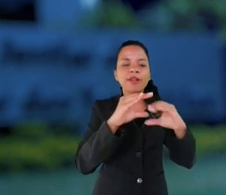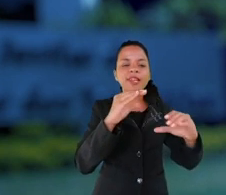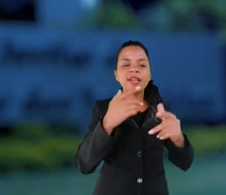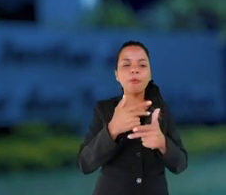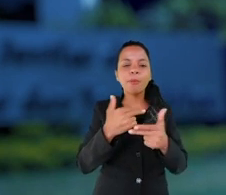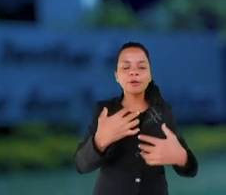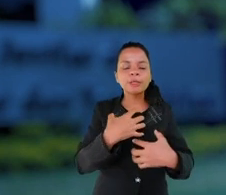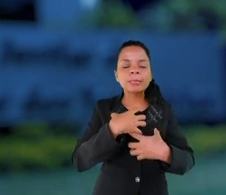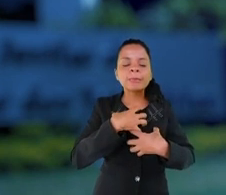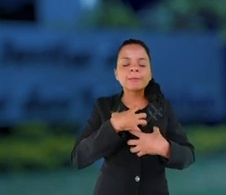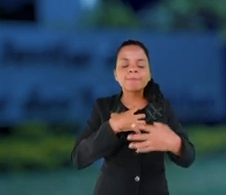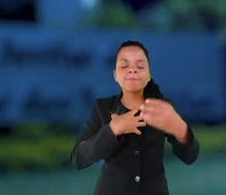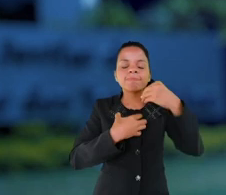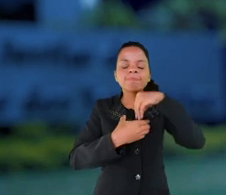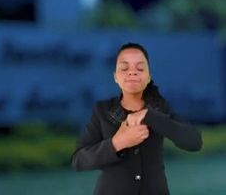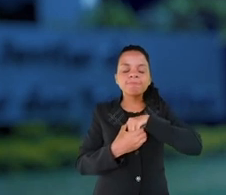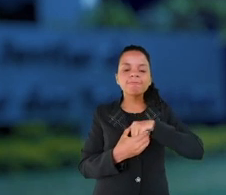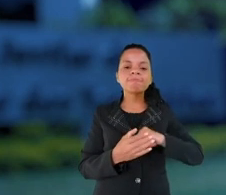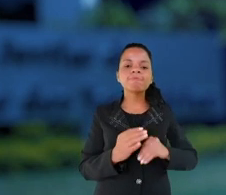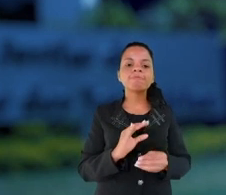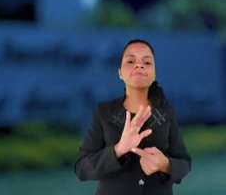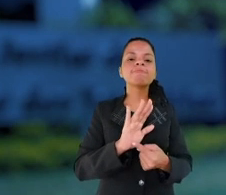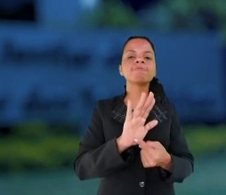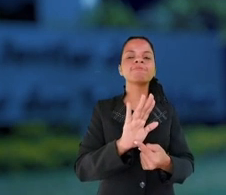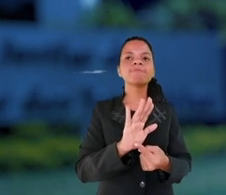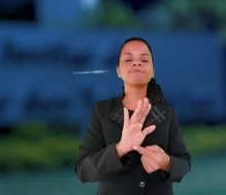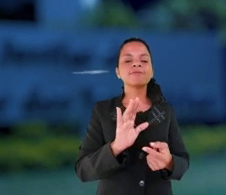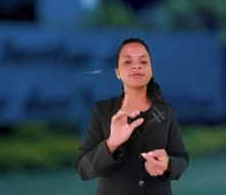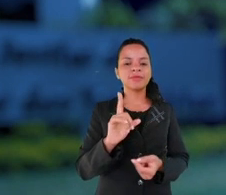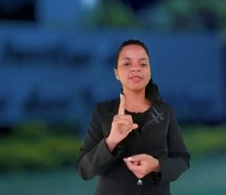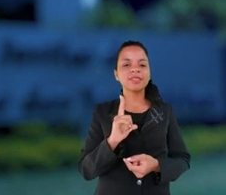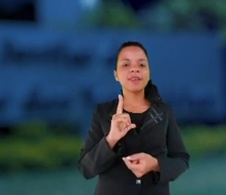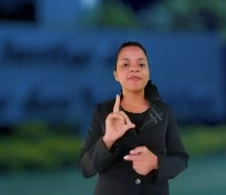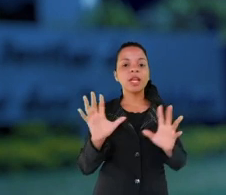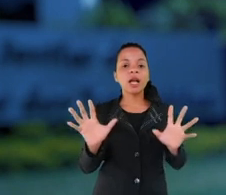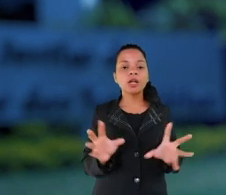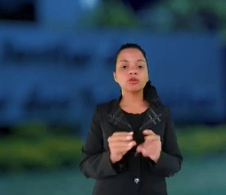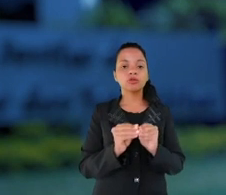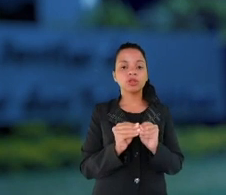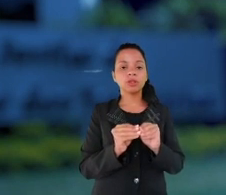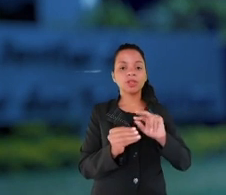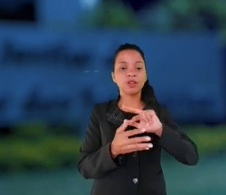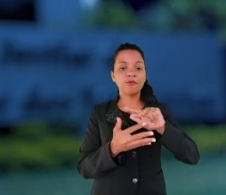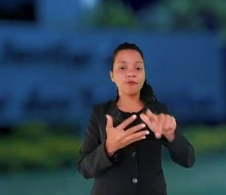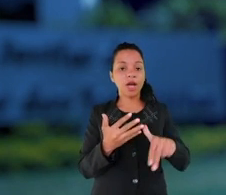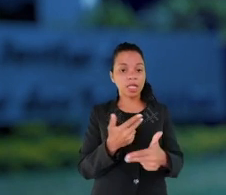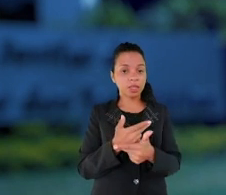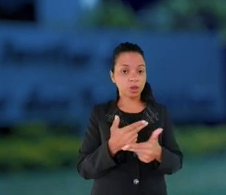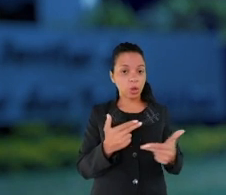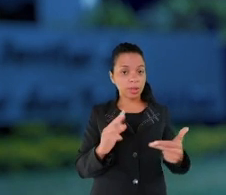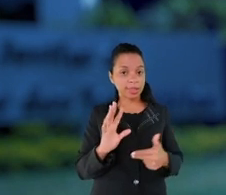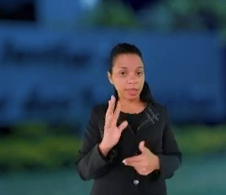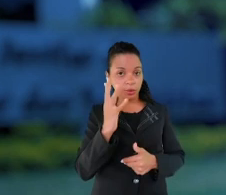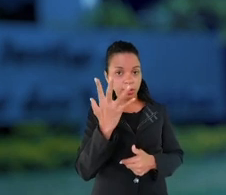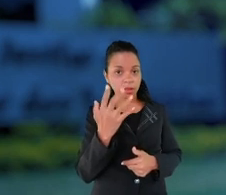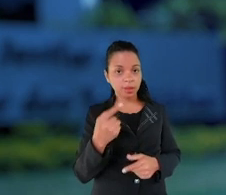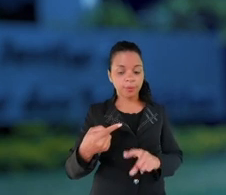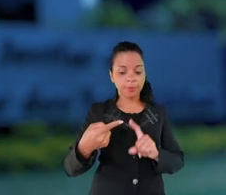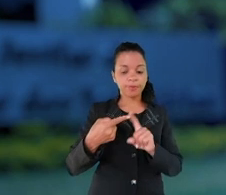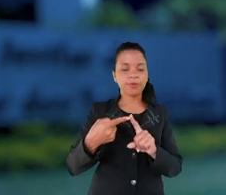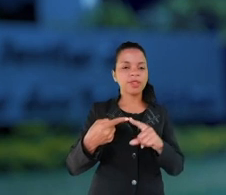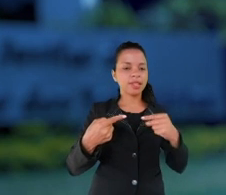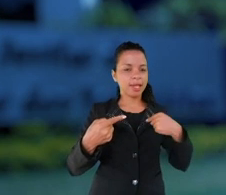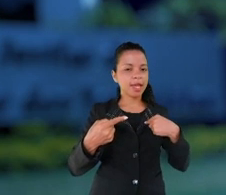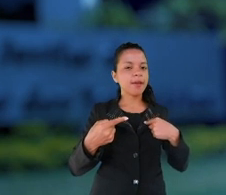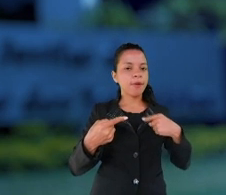ela surgiu com a junção de vários fatores. Um deles foi que eu sou fotógrafa de retratos, eu